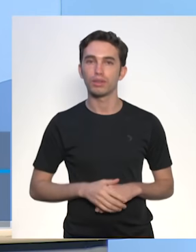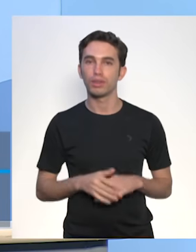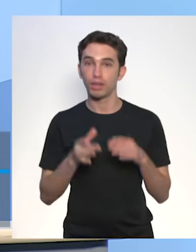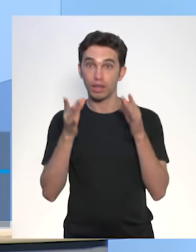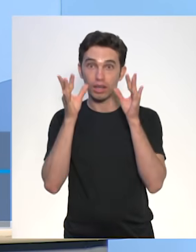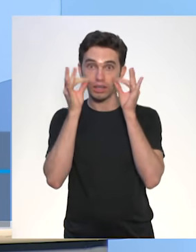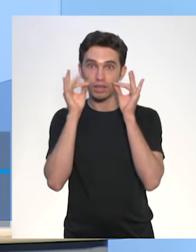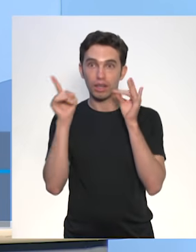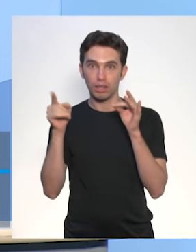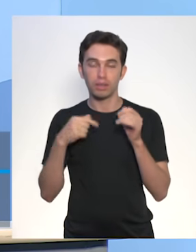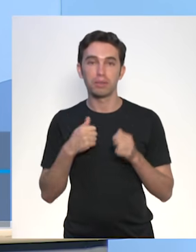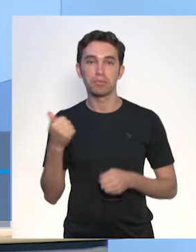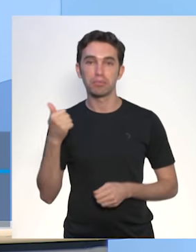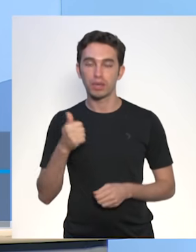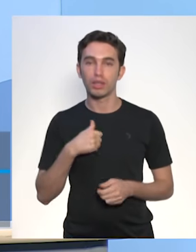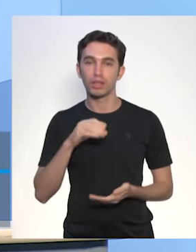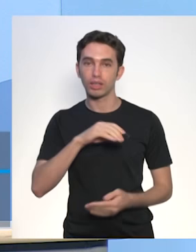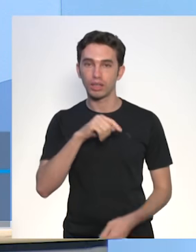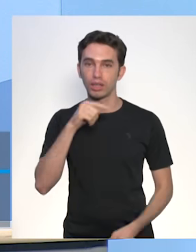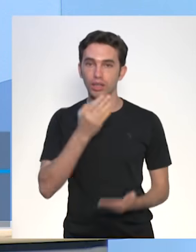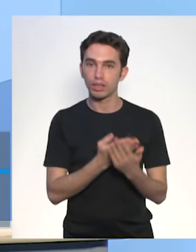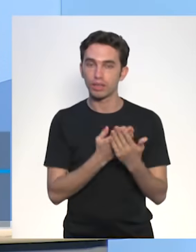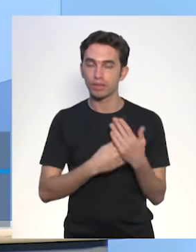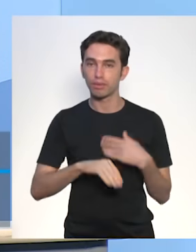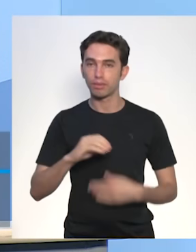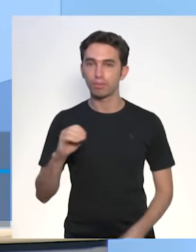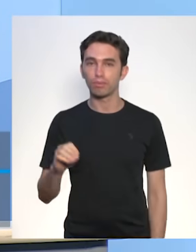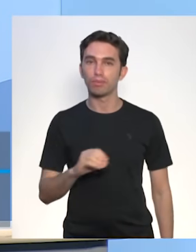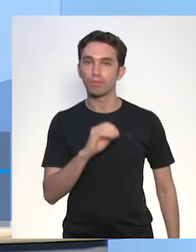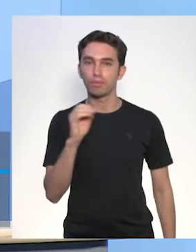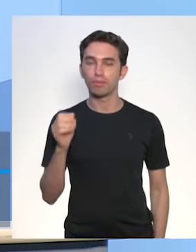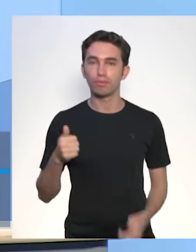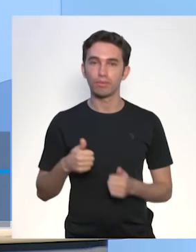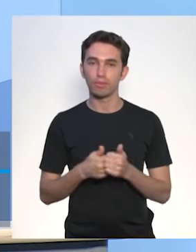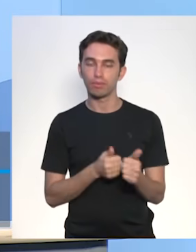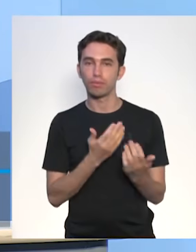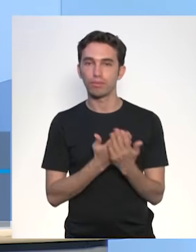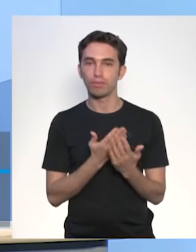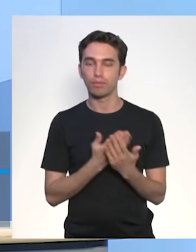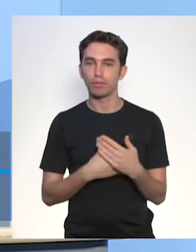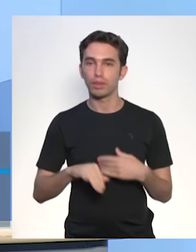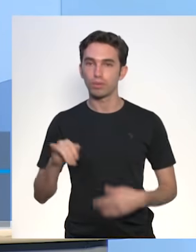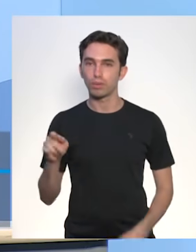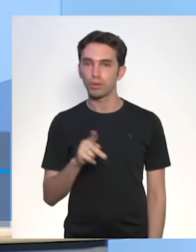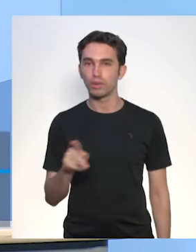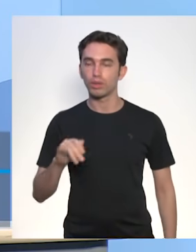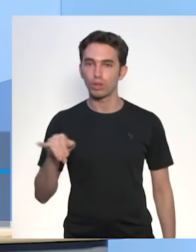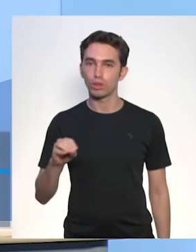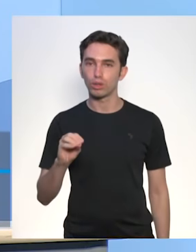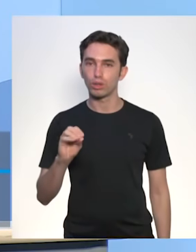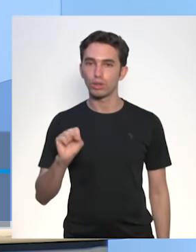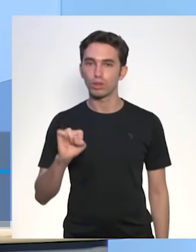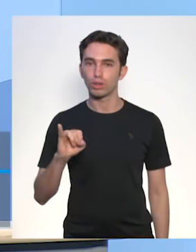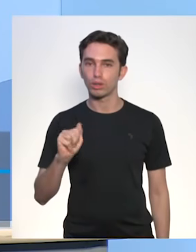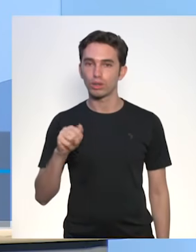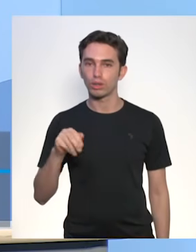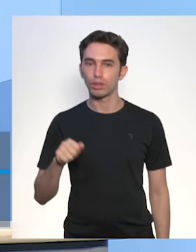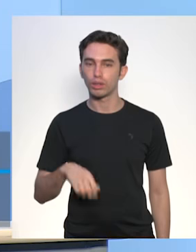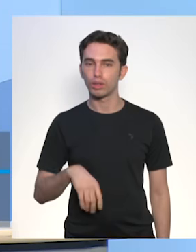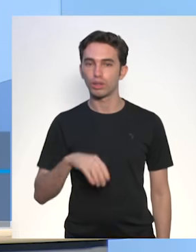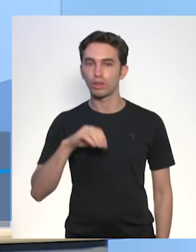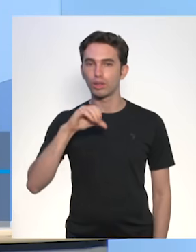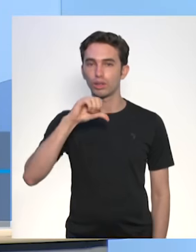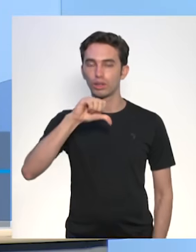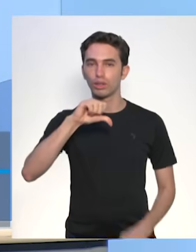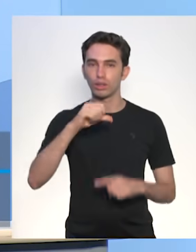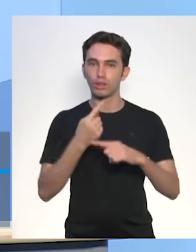aulas de matemática do Centro Beleza. De Mídias, acompanhando as nossas aulas. Professora Josiane mandou um bom dia e a resposta, 9,15